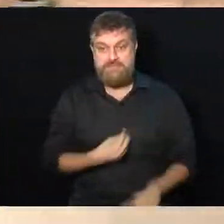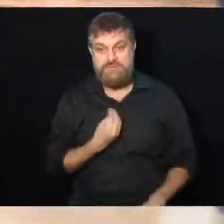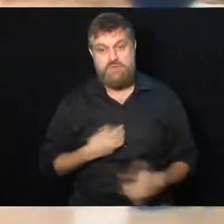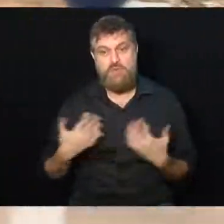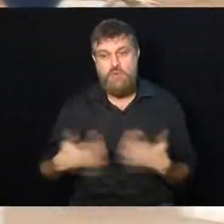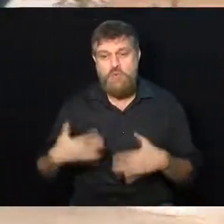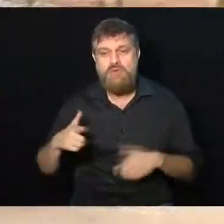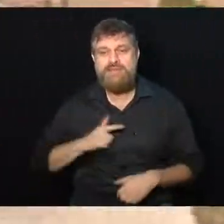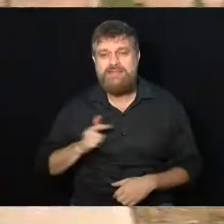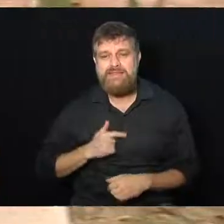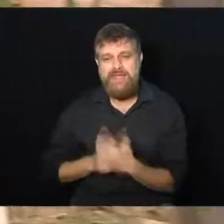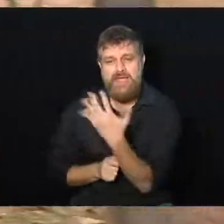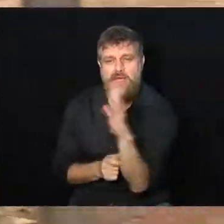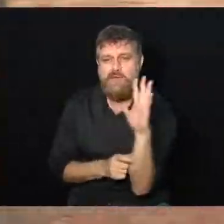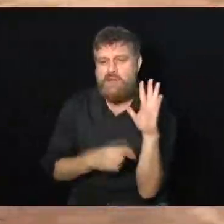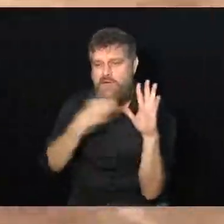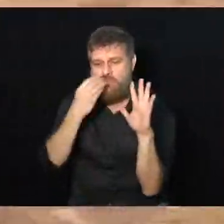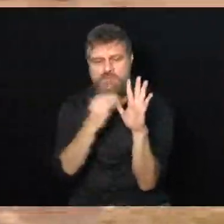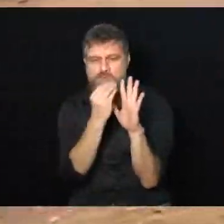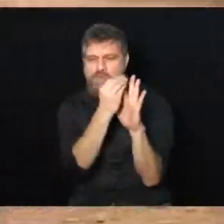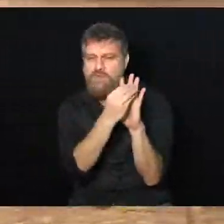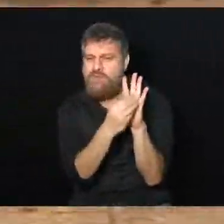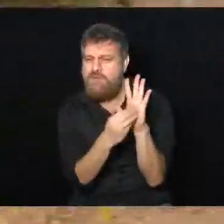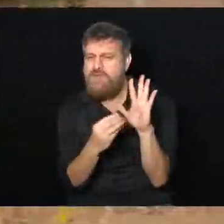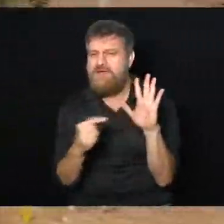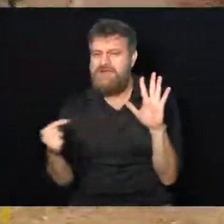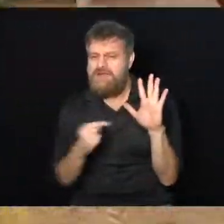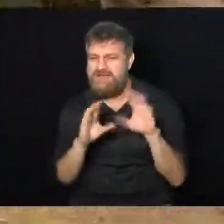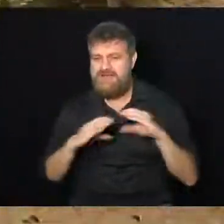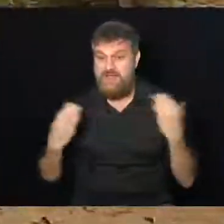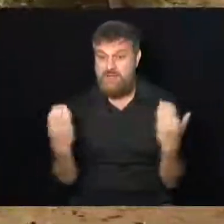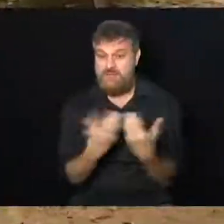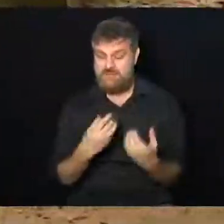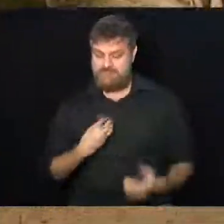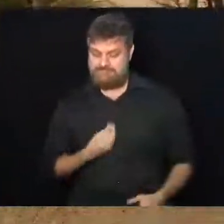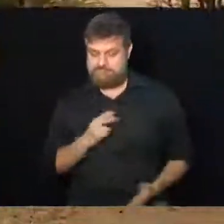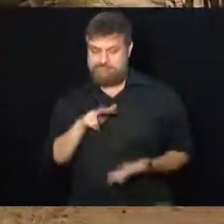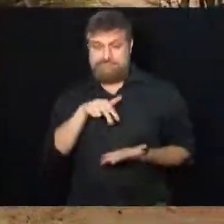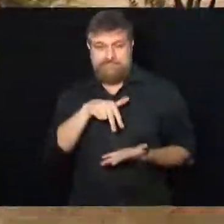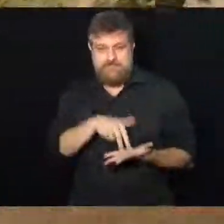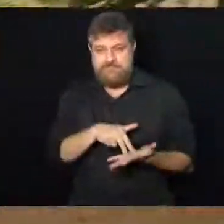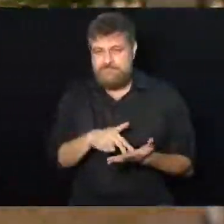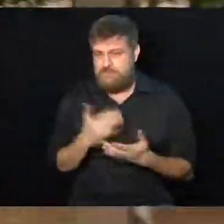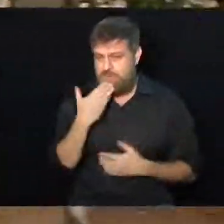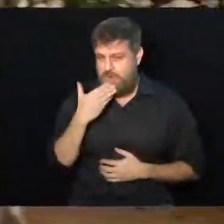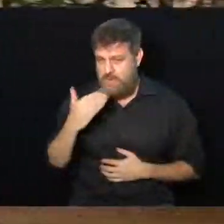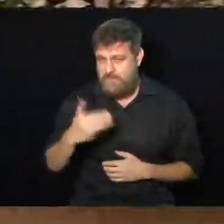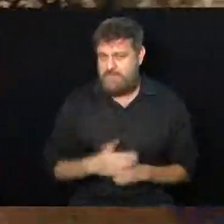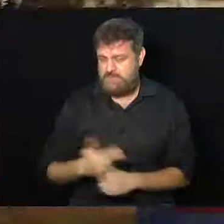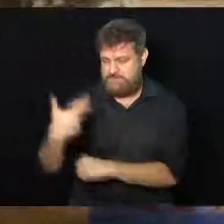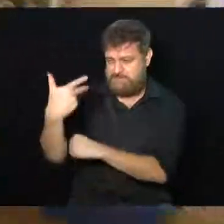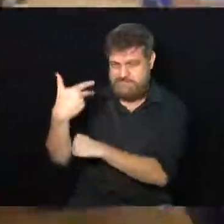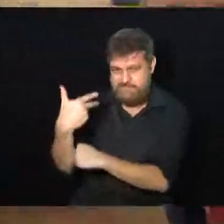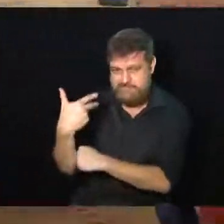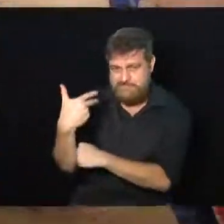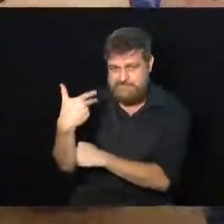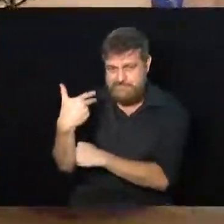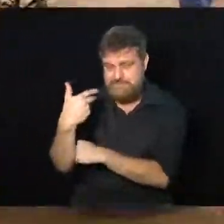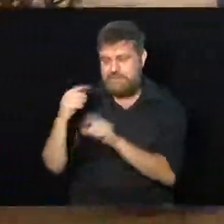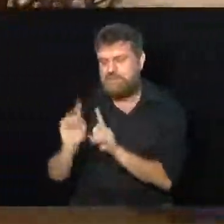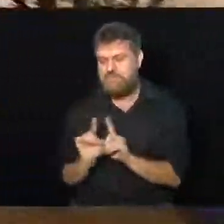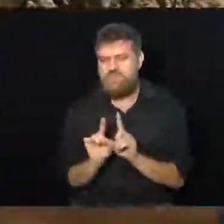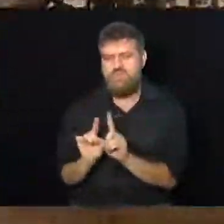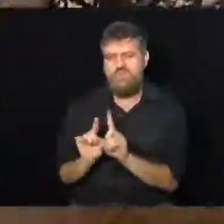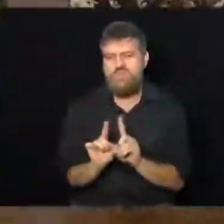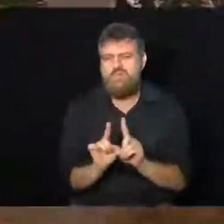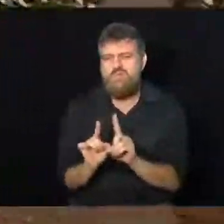um pomar comunitário, que é onde exatamente eu estou. Eu vou pedir pro Mingão vir conosco aqui, pra gente mostrar,